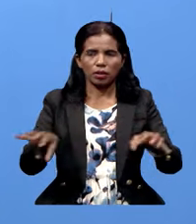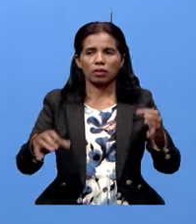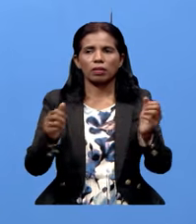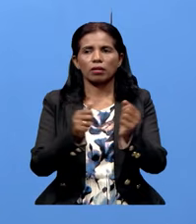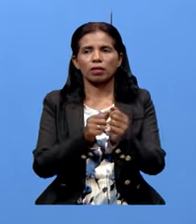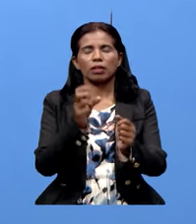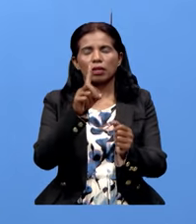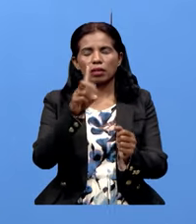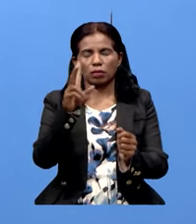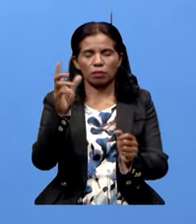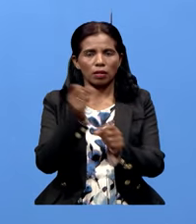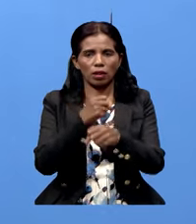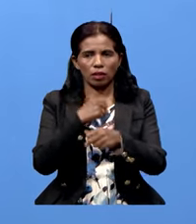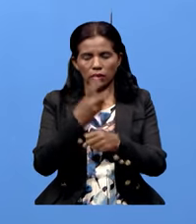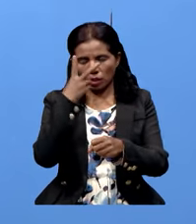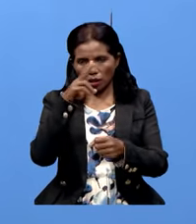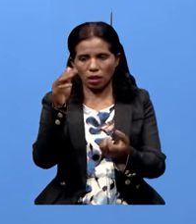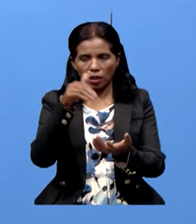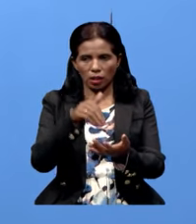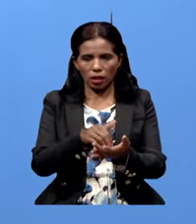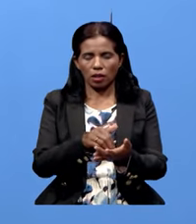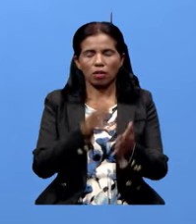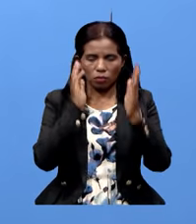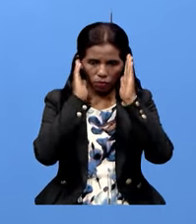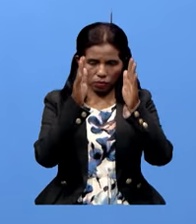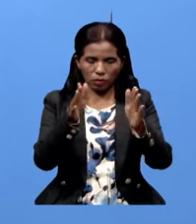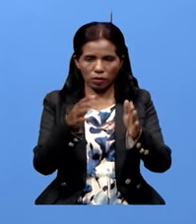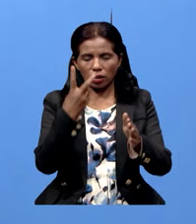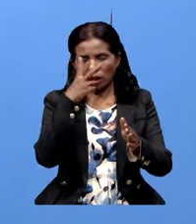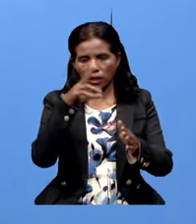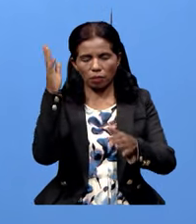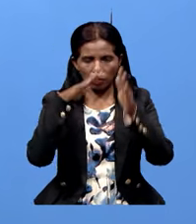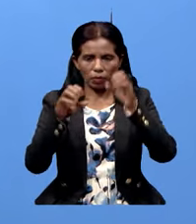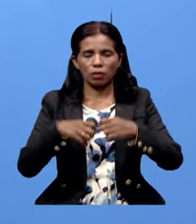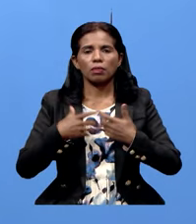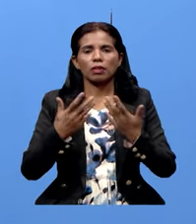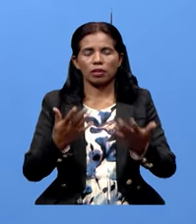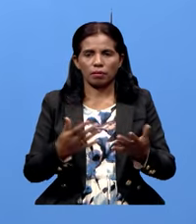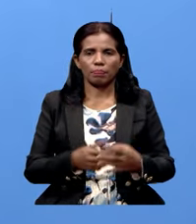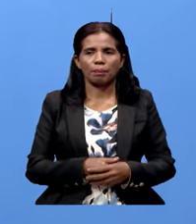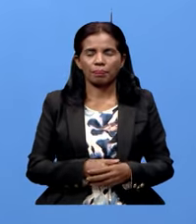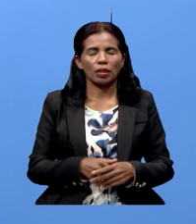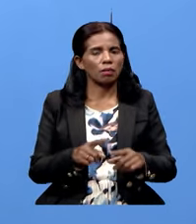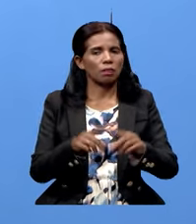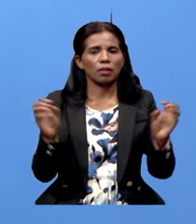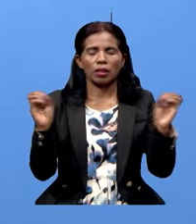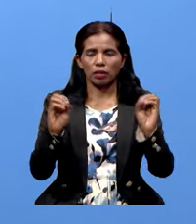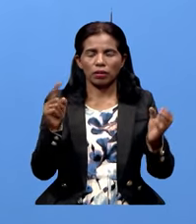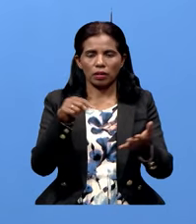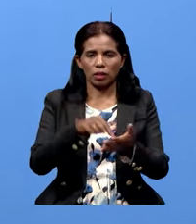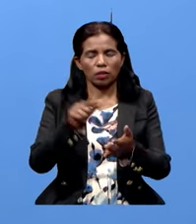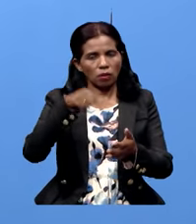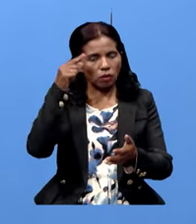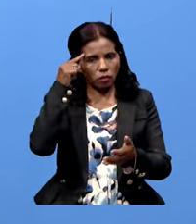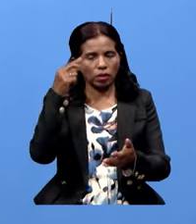rua ma halo selok la halo. Ita halo evaluasaun de dia profunda, ita hare los ne problema ne halo sada pis ta seda. Maybe la to ida ne de governo